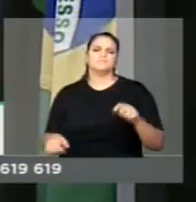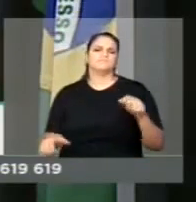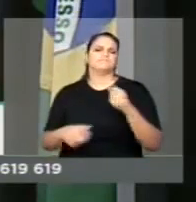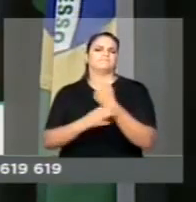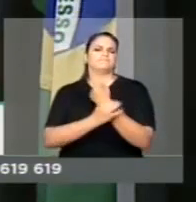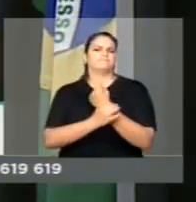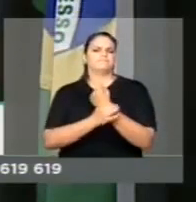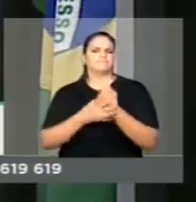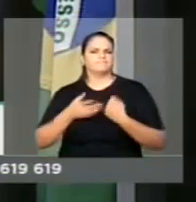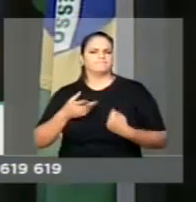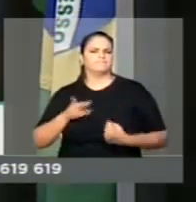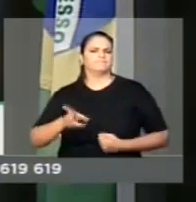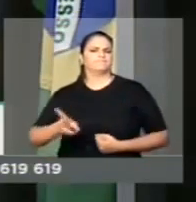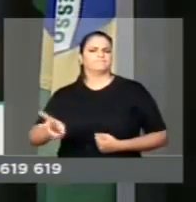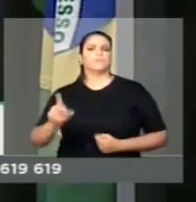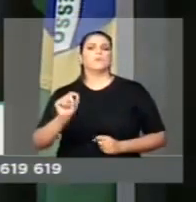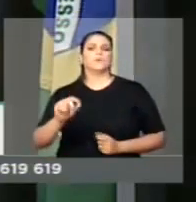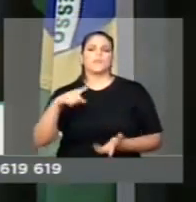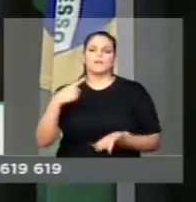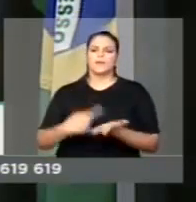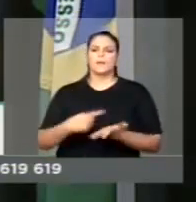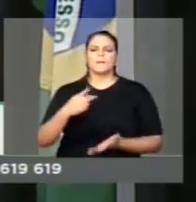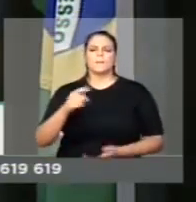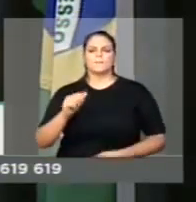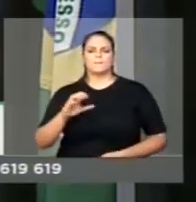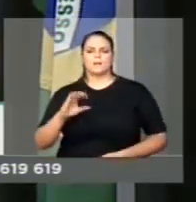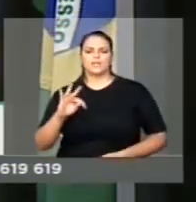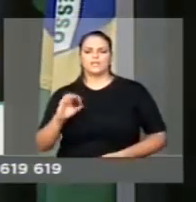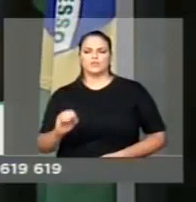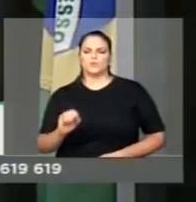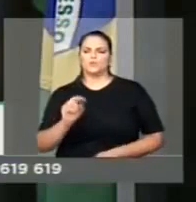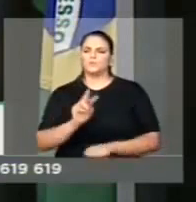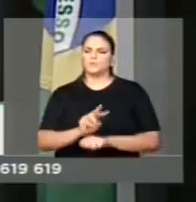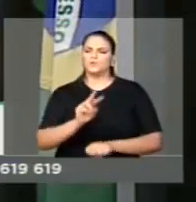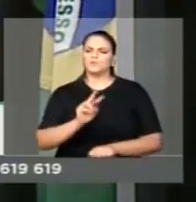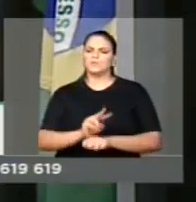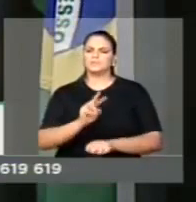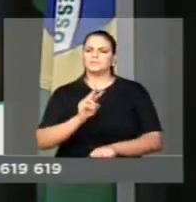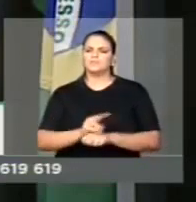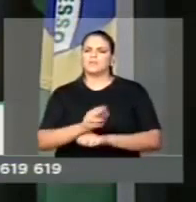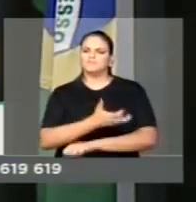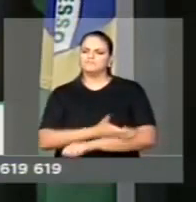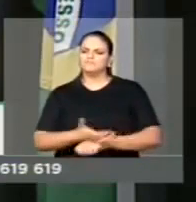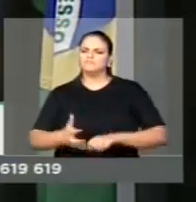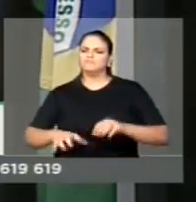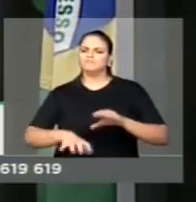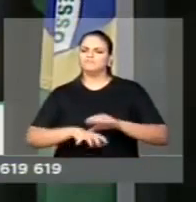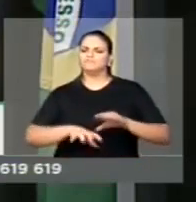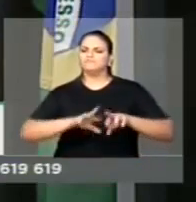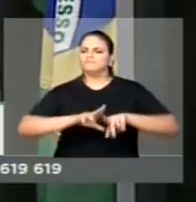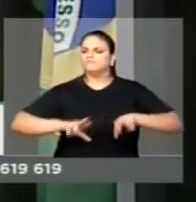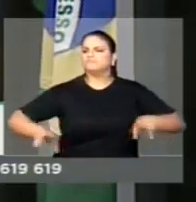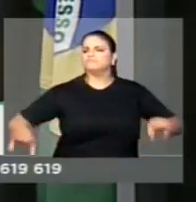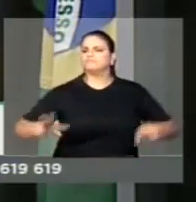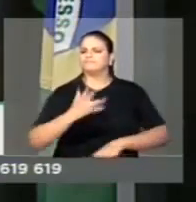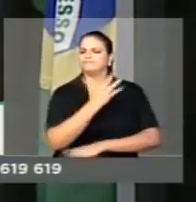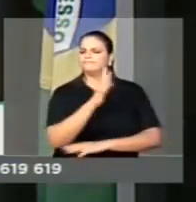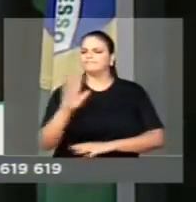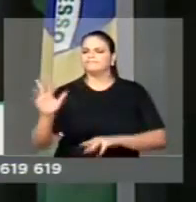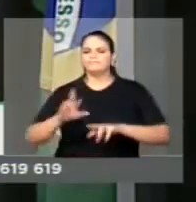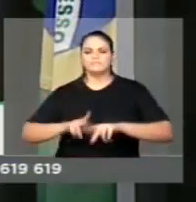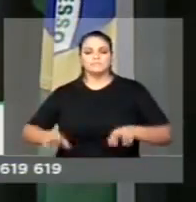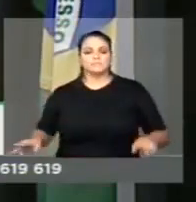meio de um Pacto Nacional de Proteção dos Ecossistemas. A reforma social com manutenção de programas sociais,